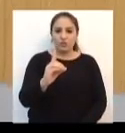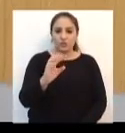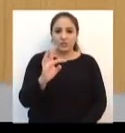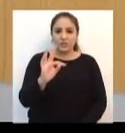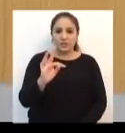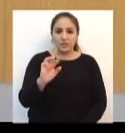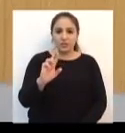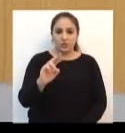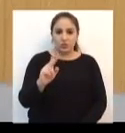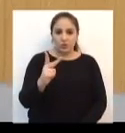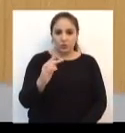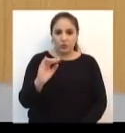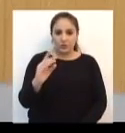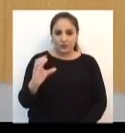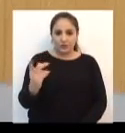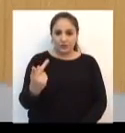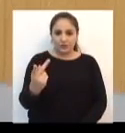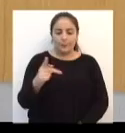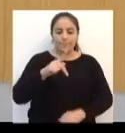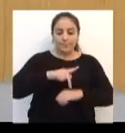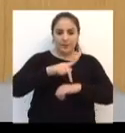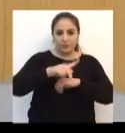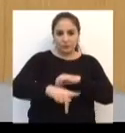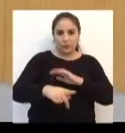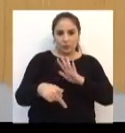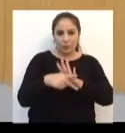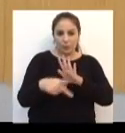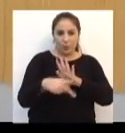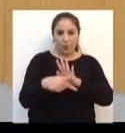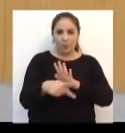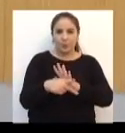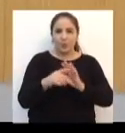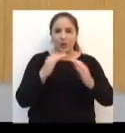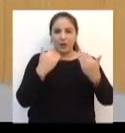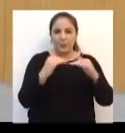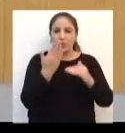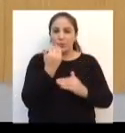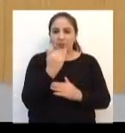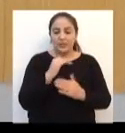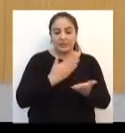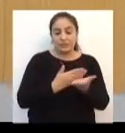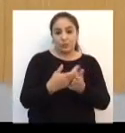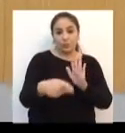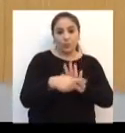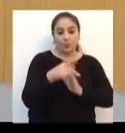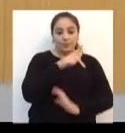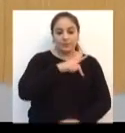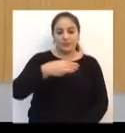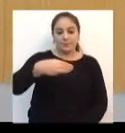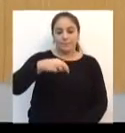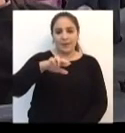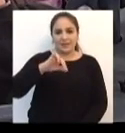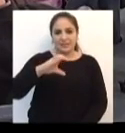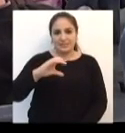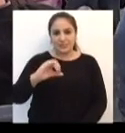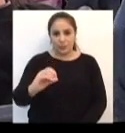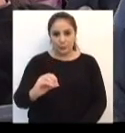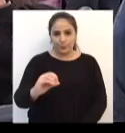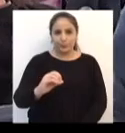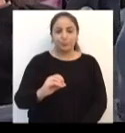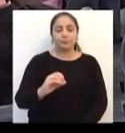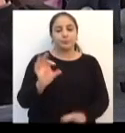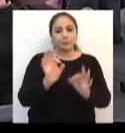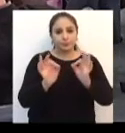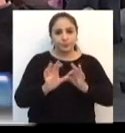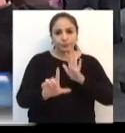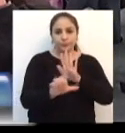Fundo. A matéria é de iniciativa da mesa diretora através do presidente Márcio Patucci. O projeto